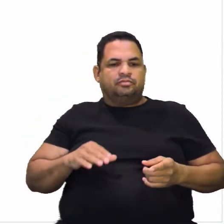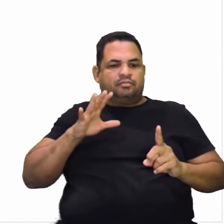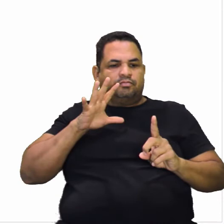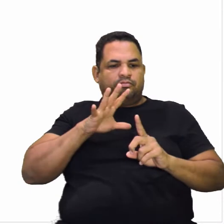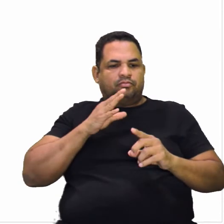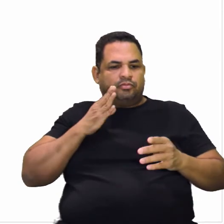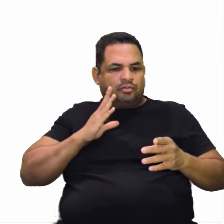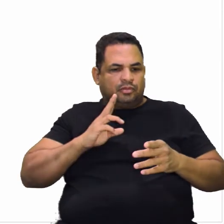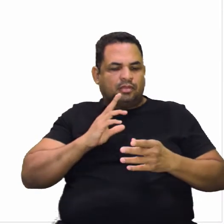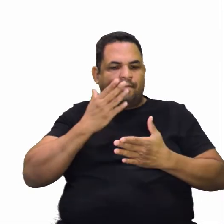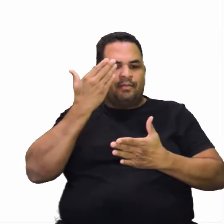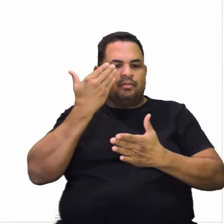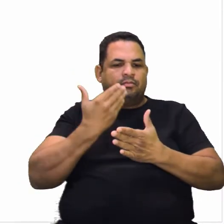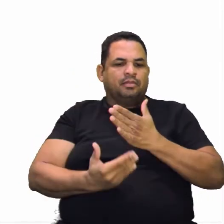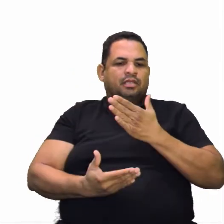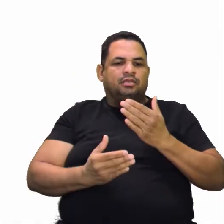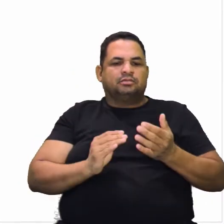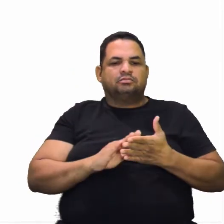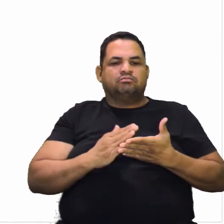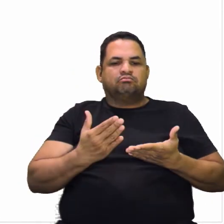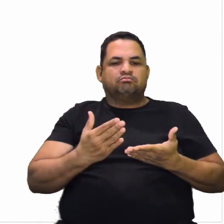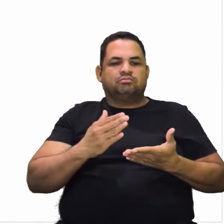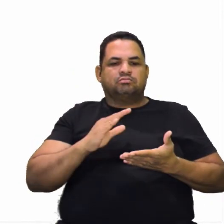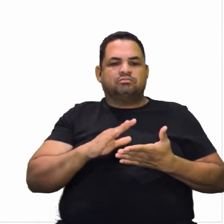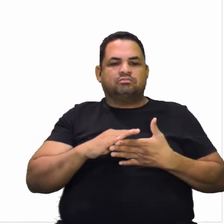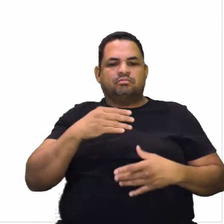infligiu dura derrota aos persas.